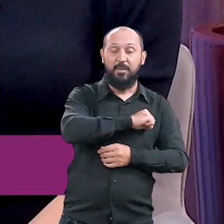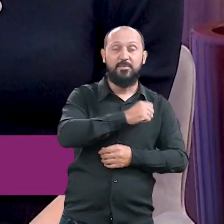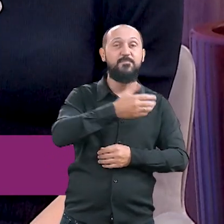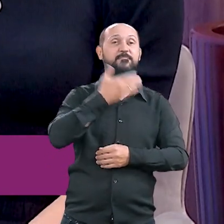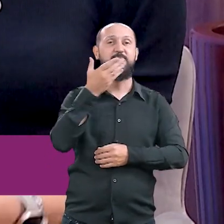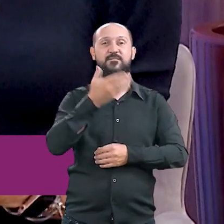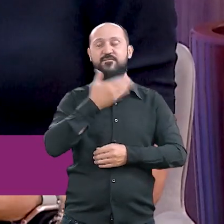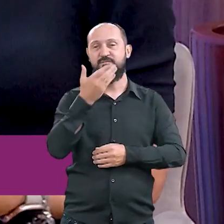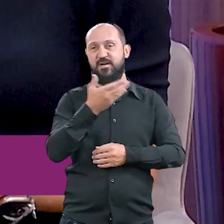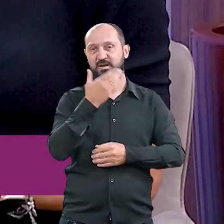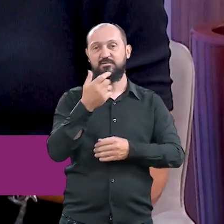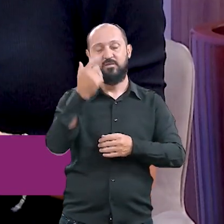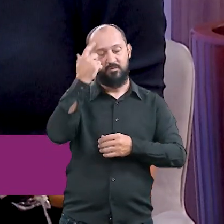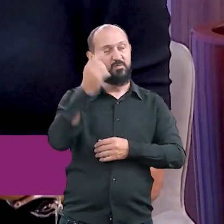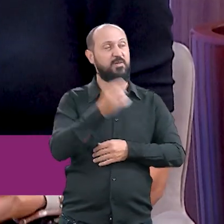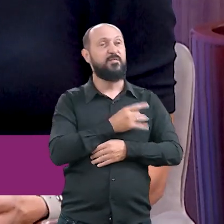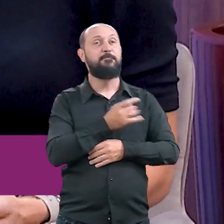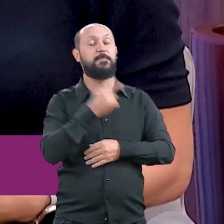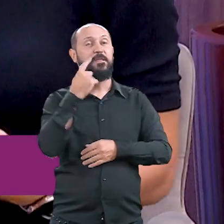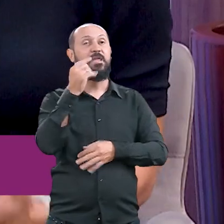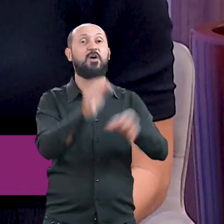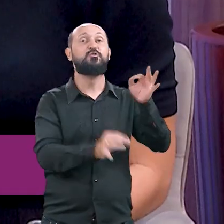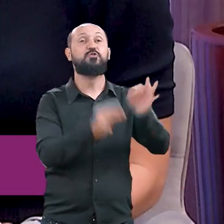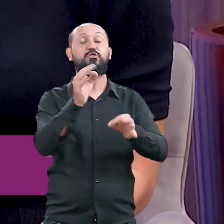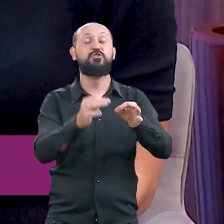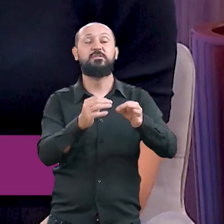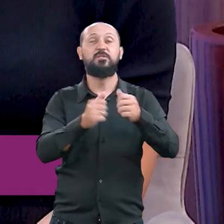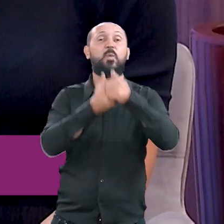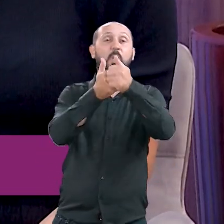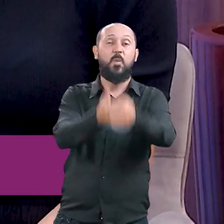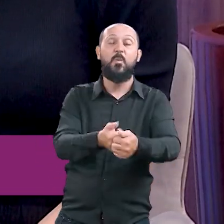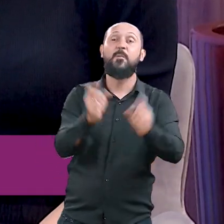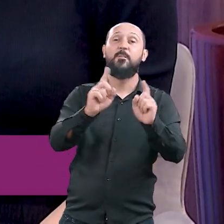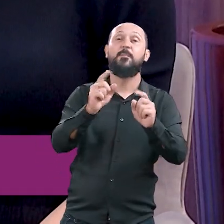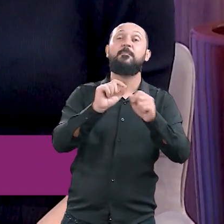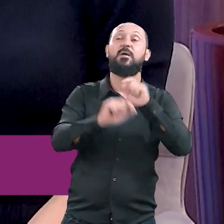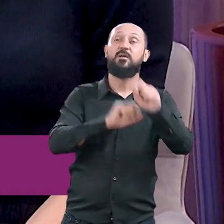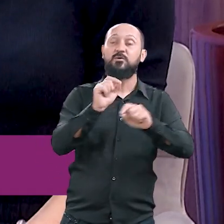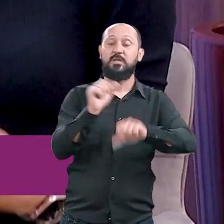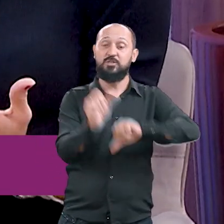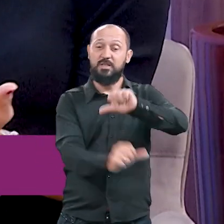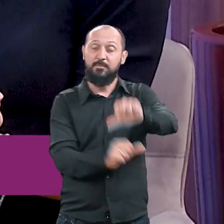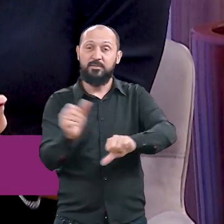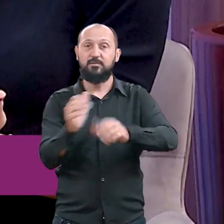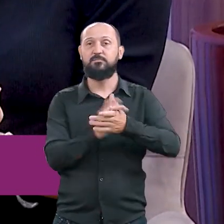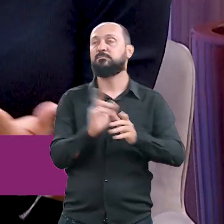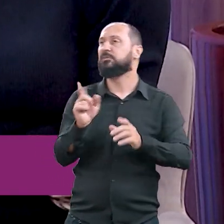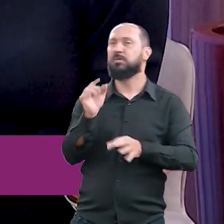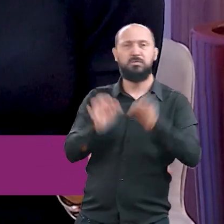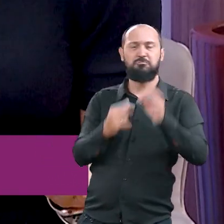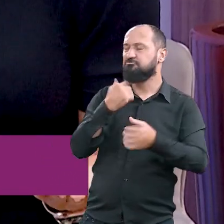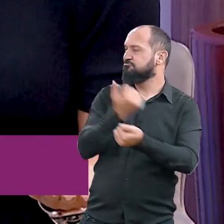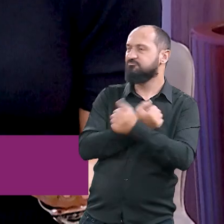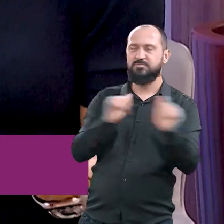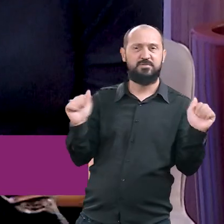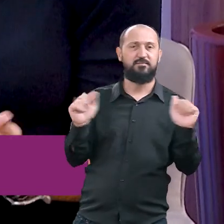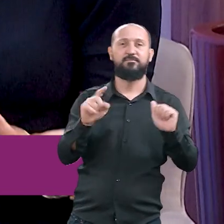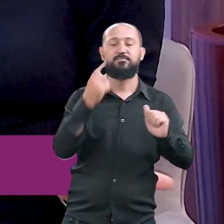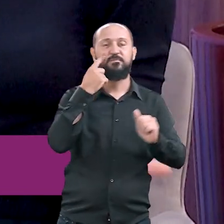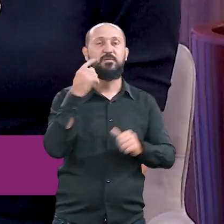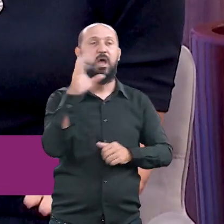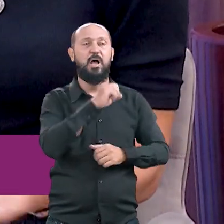não presuma, não assuma que a inteligência artificial está sabendo o que está acontecendo. Se você perguntar para o ChatGPT, por exemplo, ele te